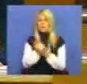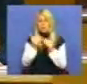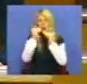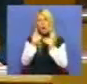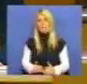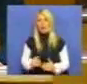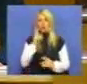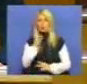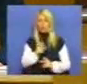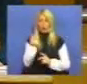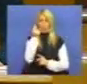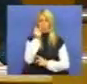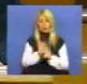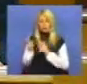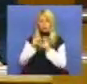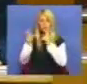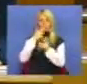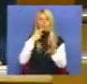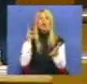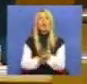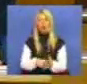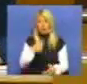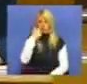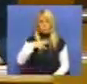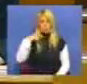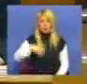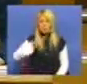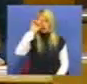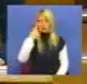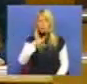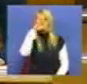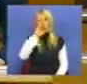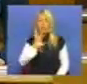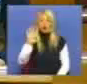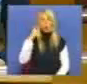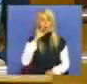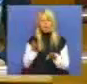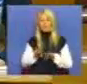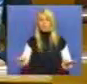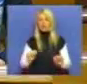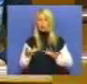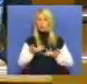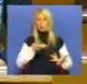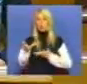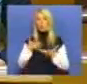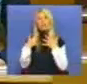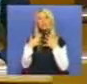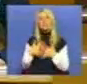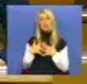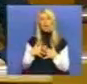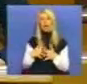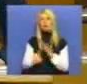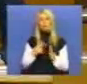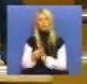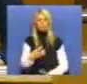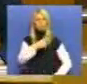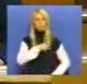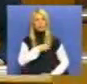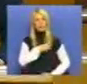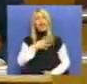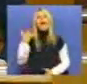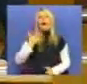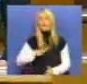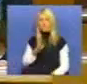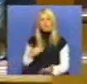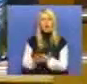abaixo da inflação real. Os portugueses já sabem, o governo, quando vai para a mesa das negociações com os sindicatos, leva um crachá. Quer